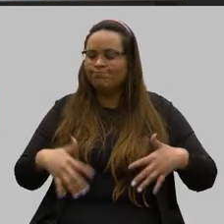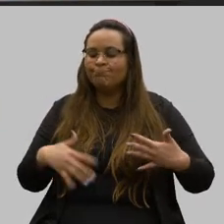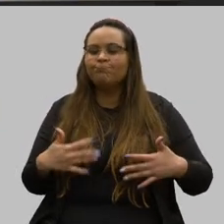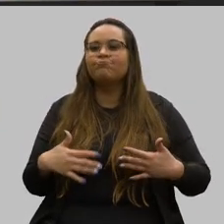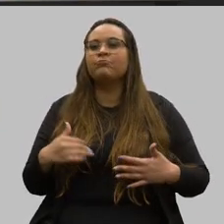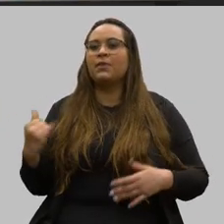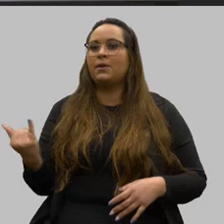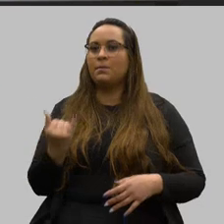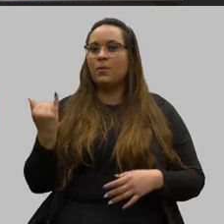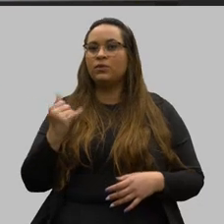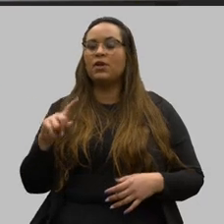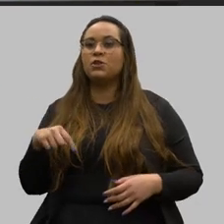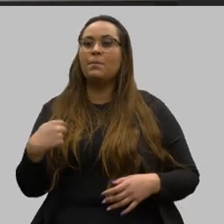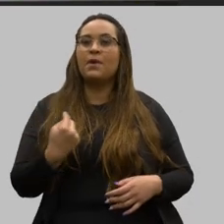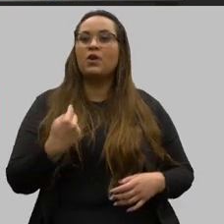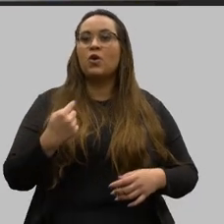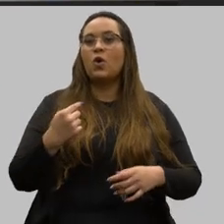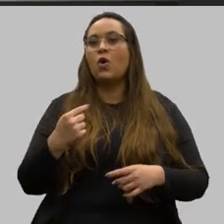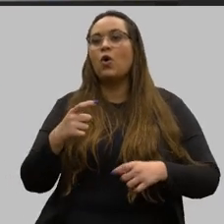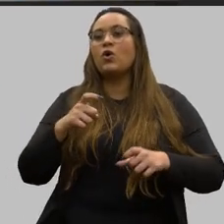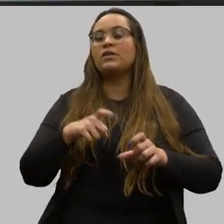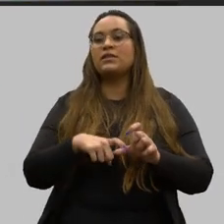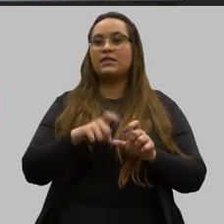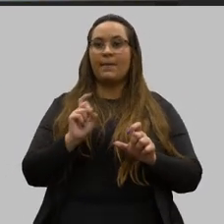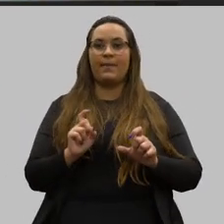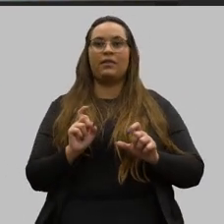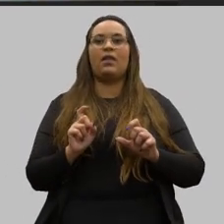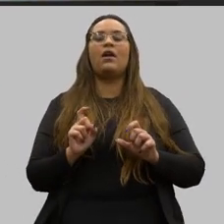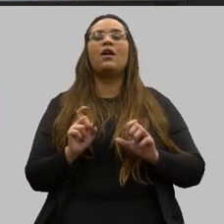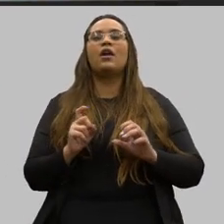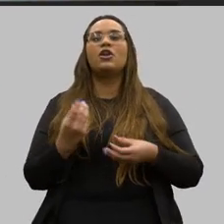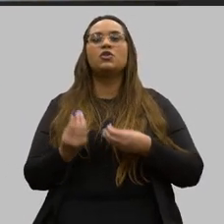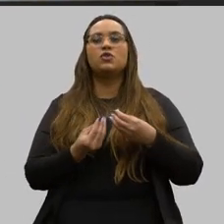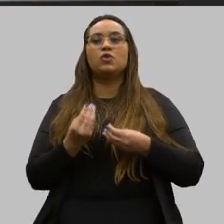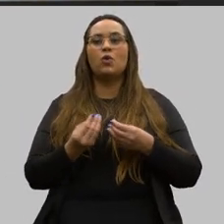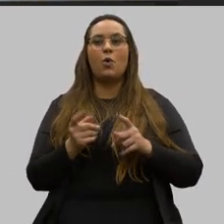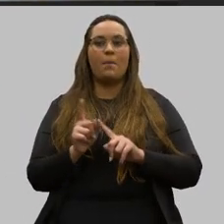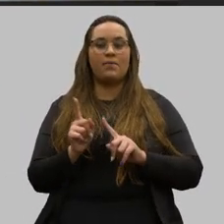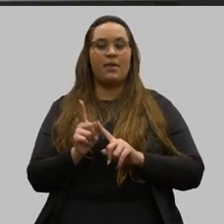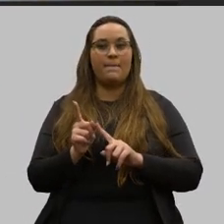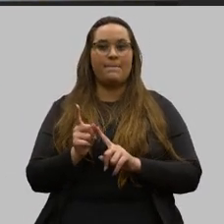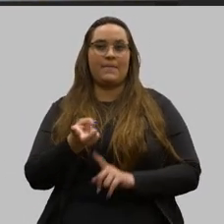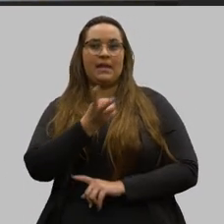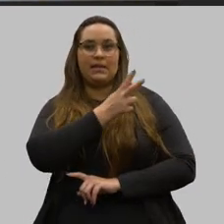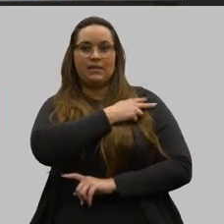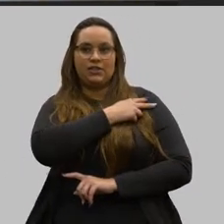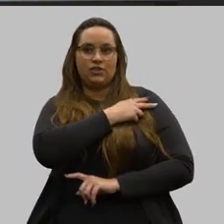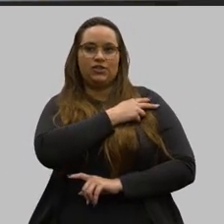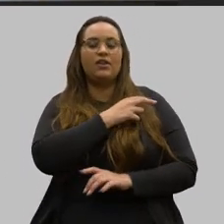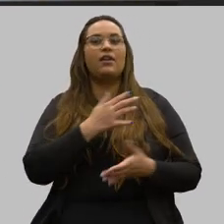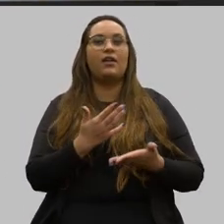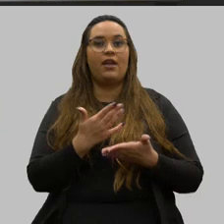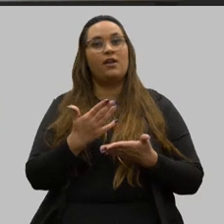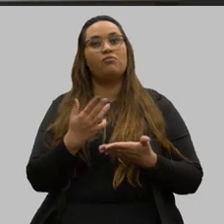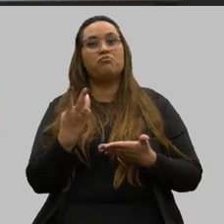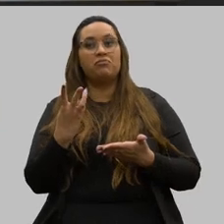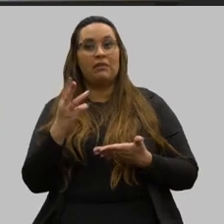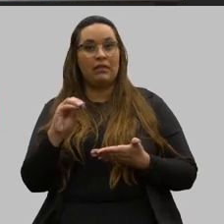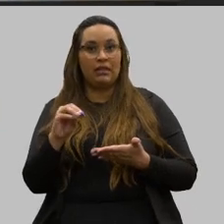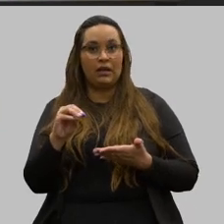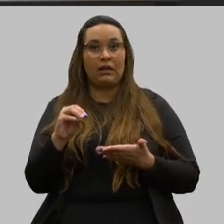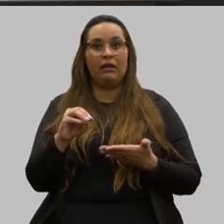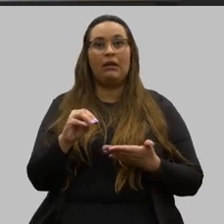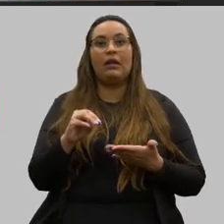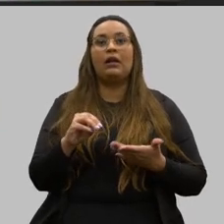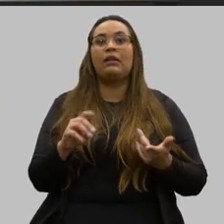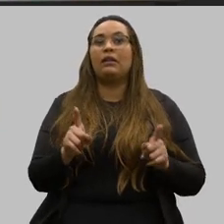e da dificuldade que nós temos de Terceiro Sargento mas nós procuramos ter pelo menos uma média de 30 decentes ano